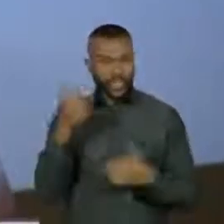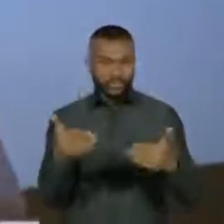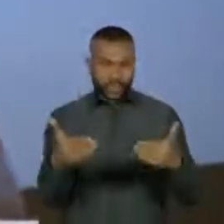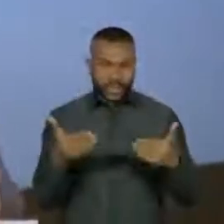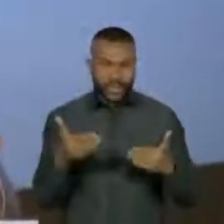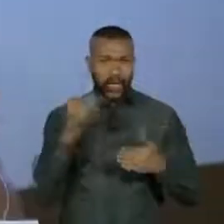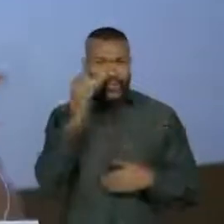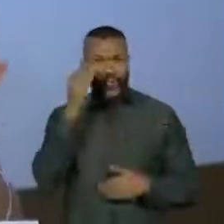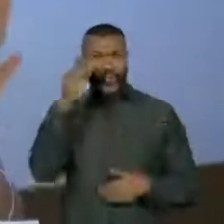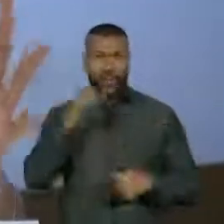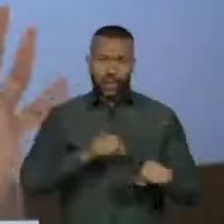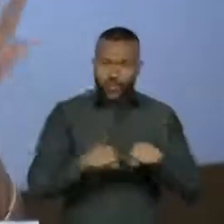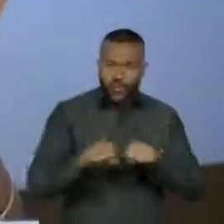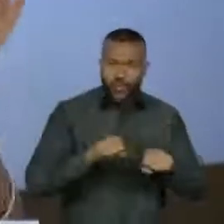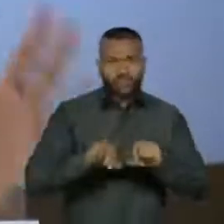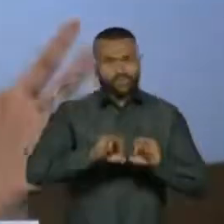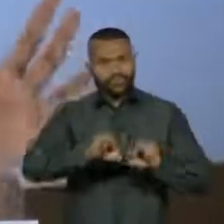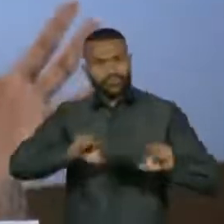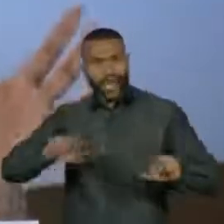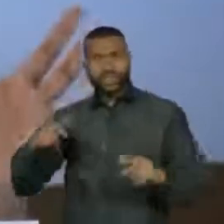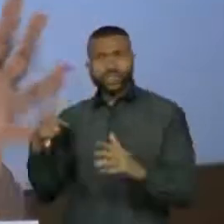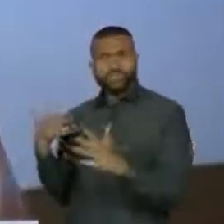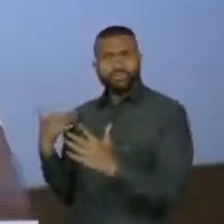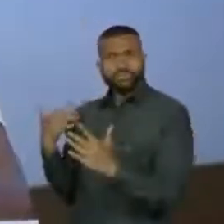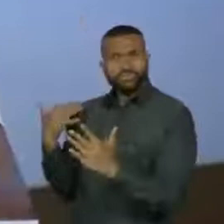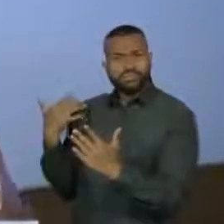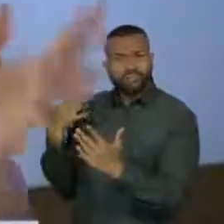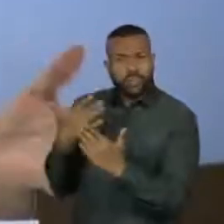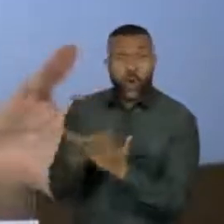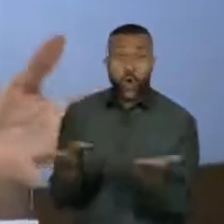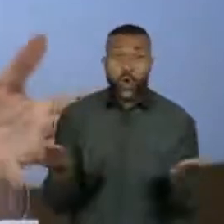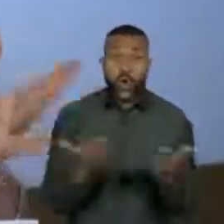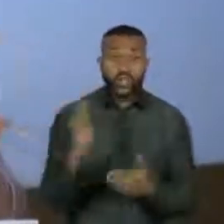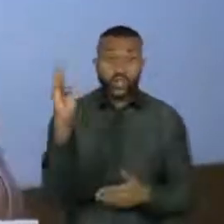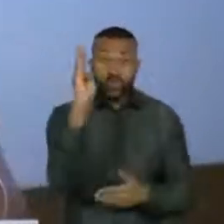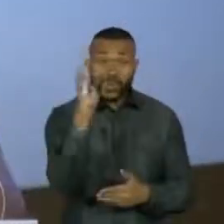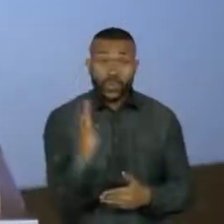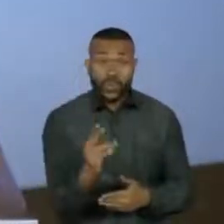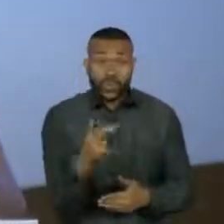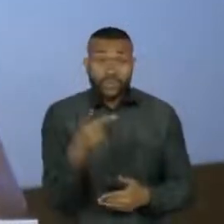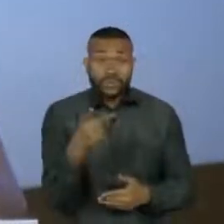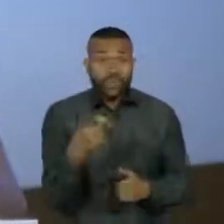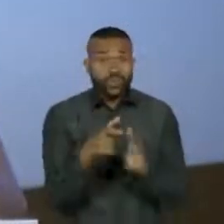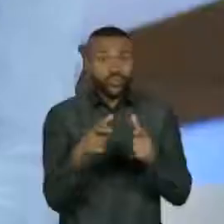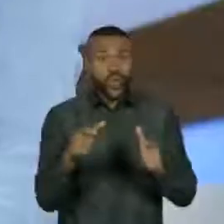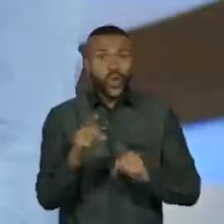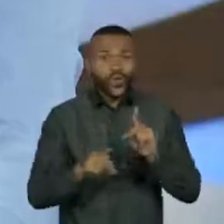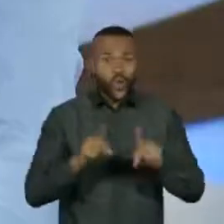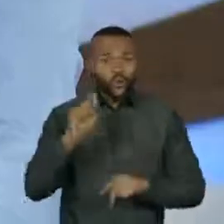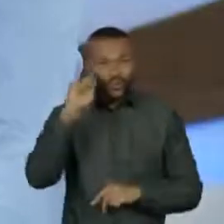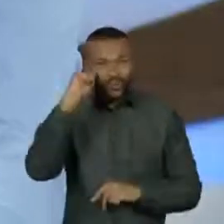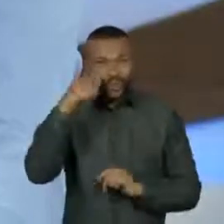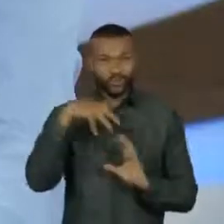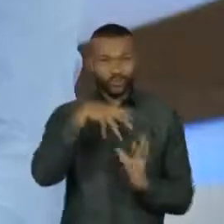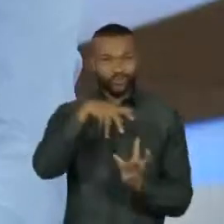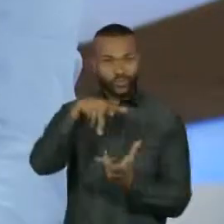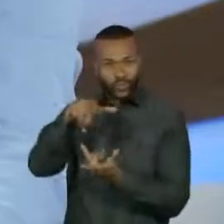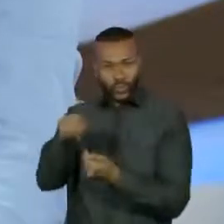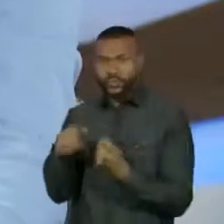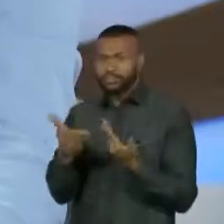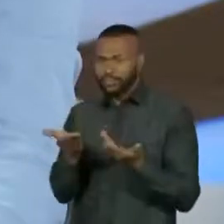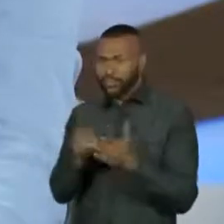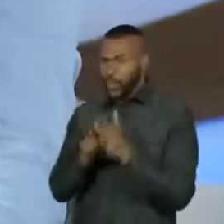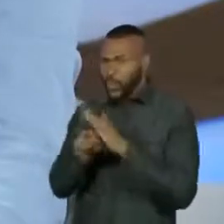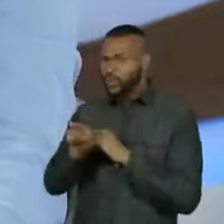muitos movimentos aconteceram para que hoje a gente né o Brasil a segunda maior população negra do mundo é o que